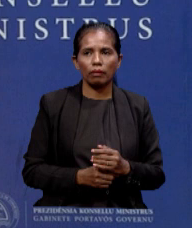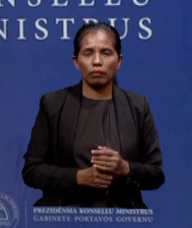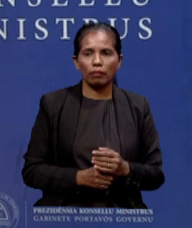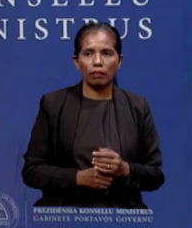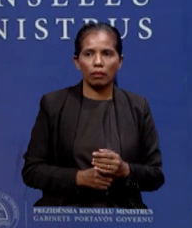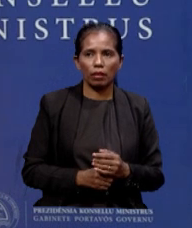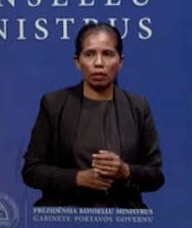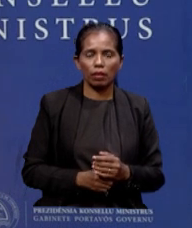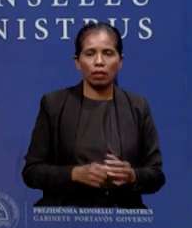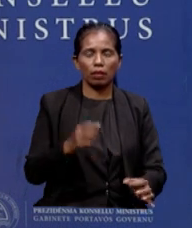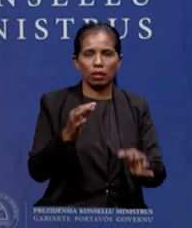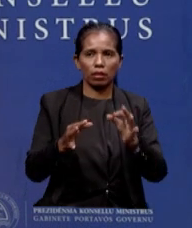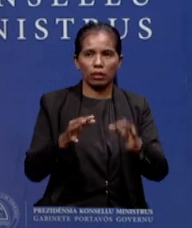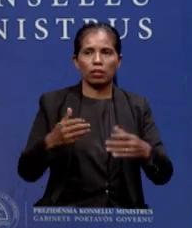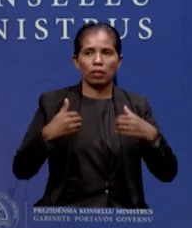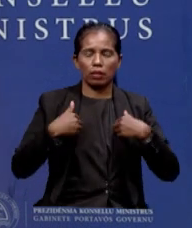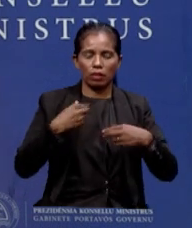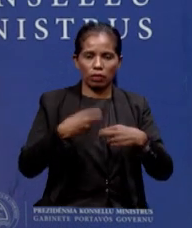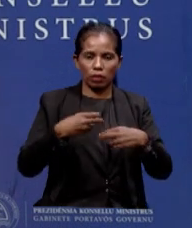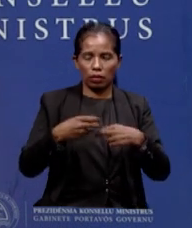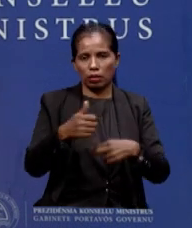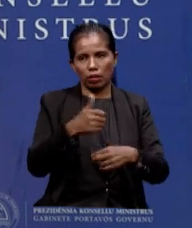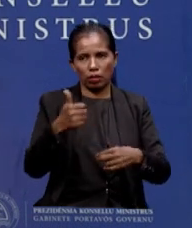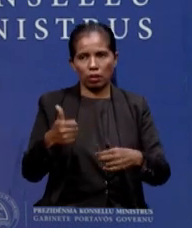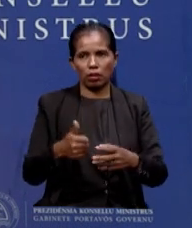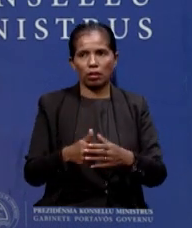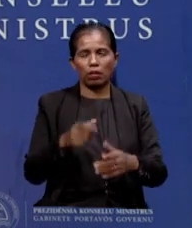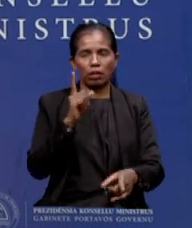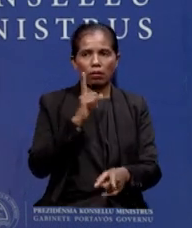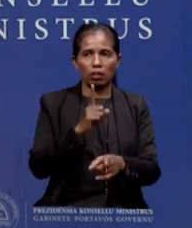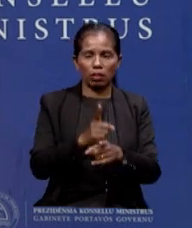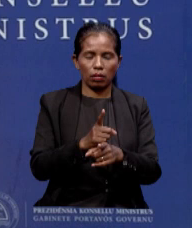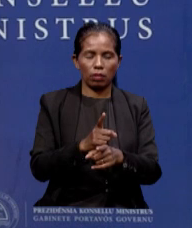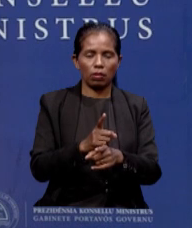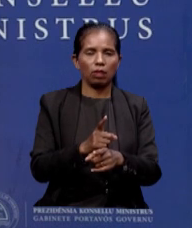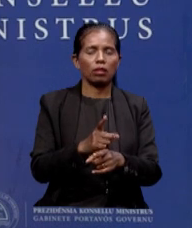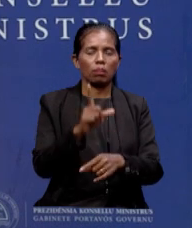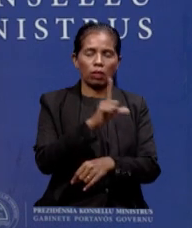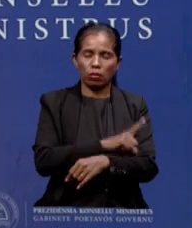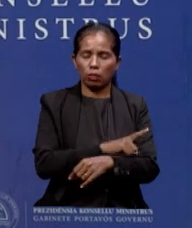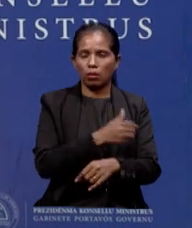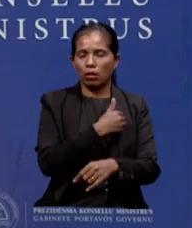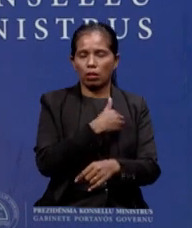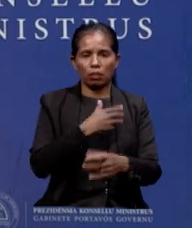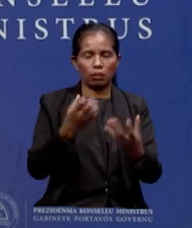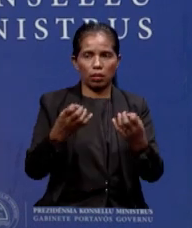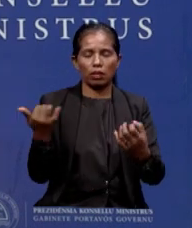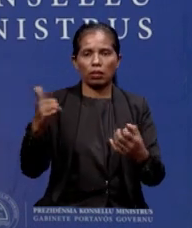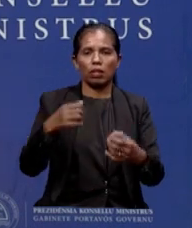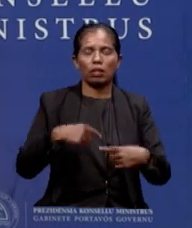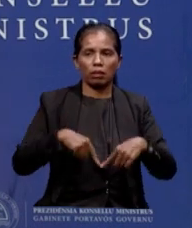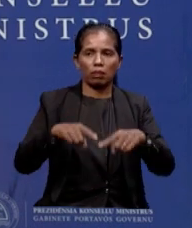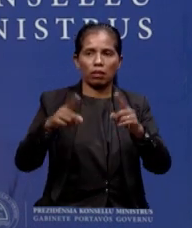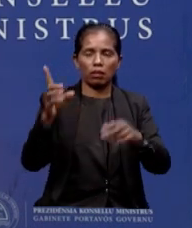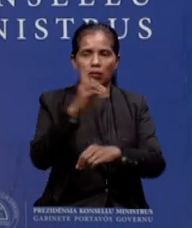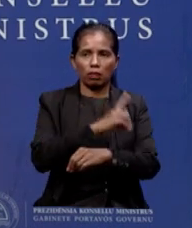também um carreg e a dificuldade de ser selo, também loron, mas que ela permite. Sira tu ba tamba loron